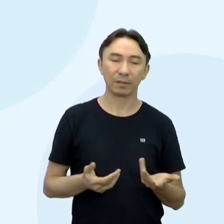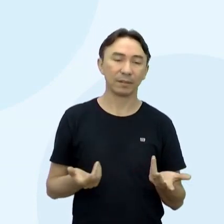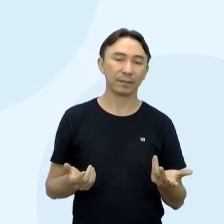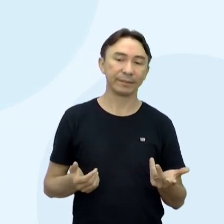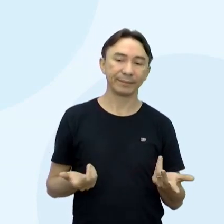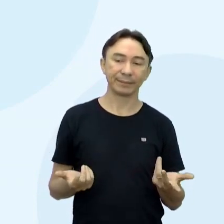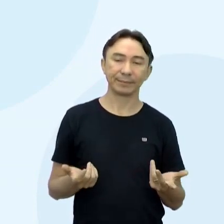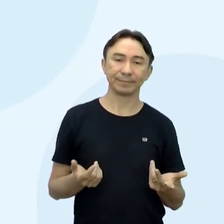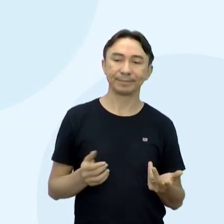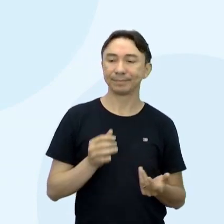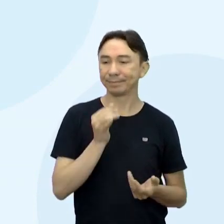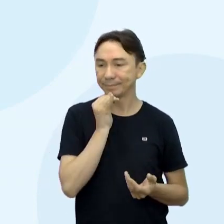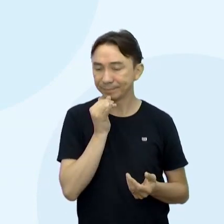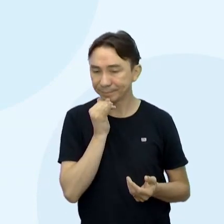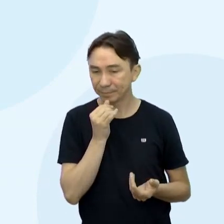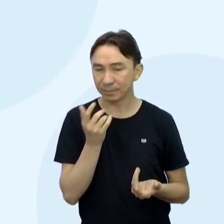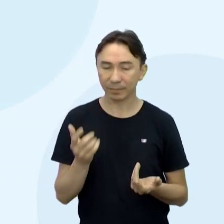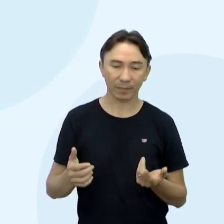forma